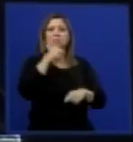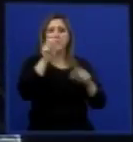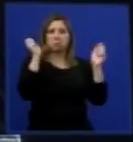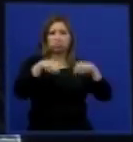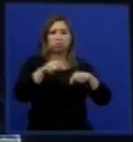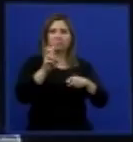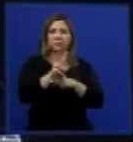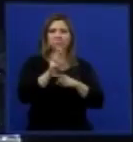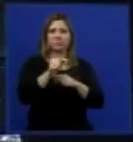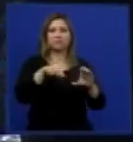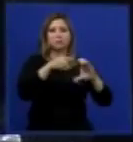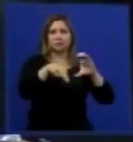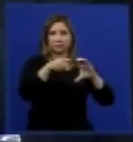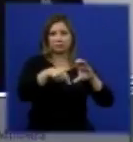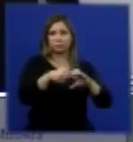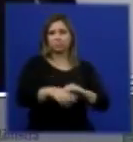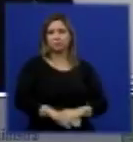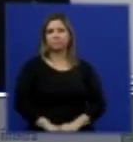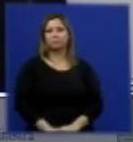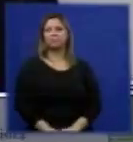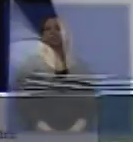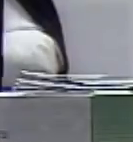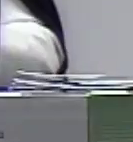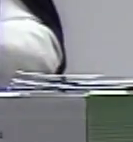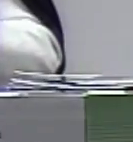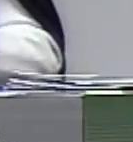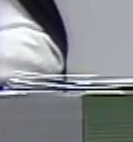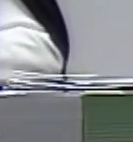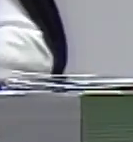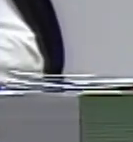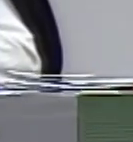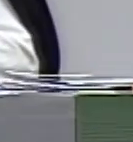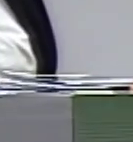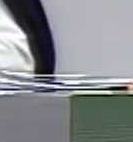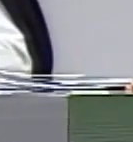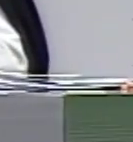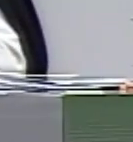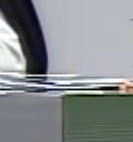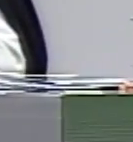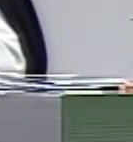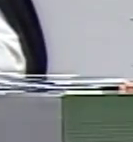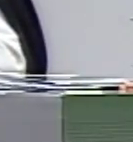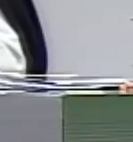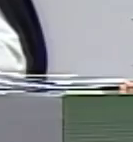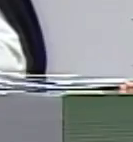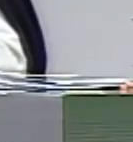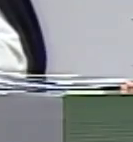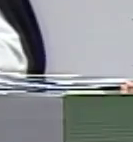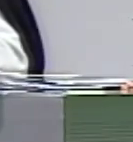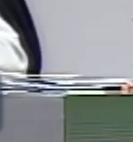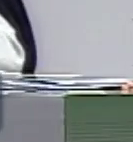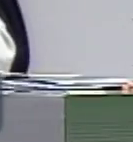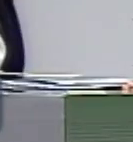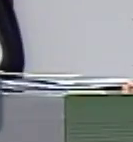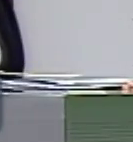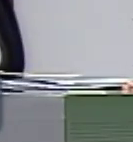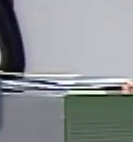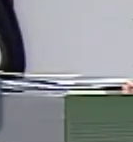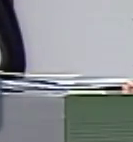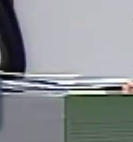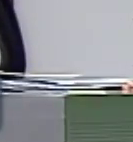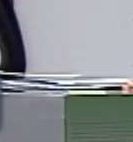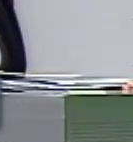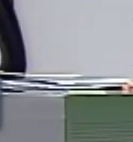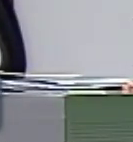senhora ministra eu agradeço a vossa senhoria e convido então a